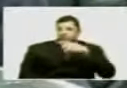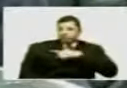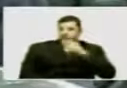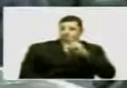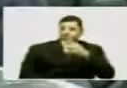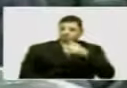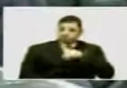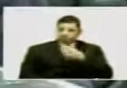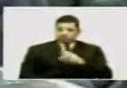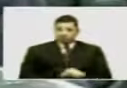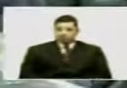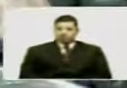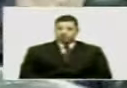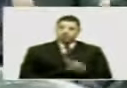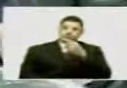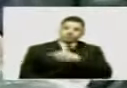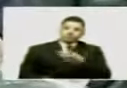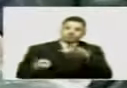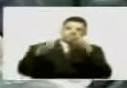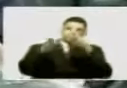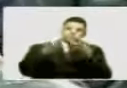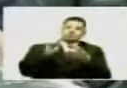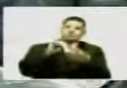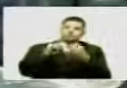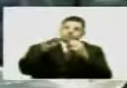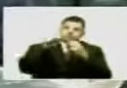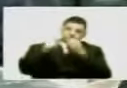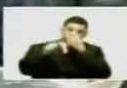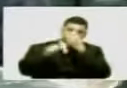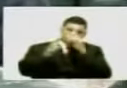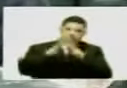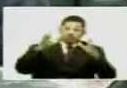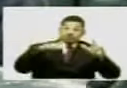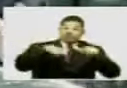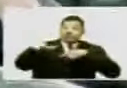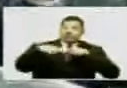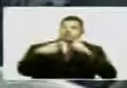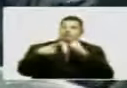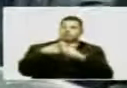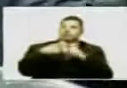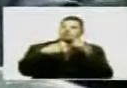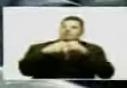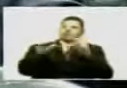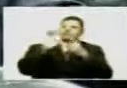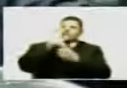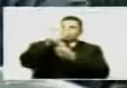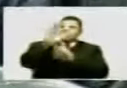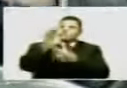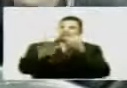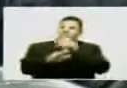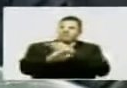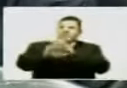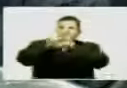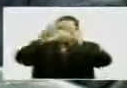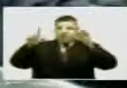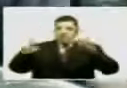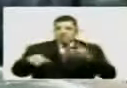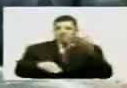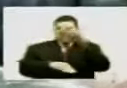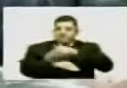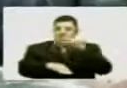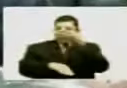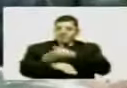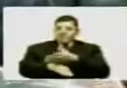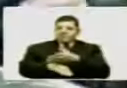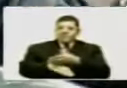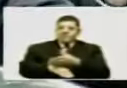era somente eu, e ali eu percebi que sim, é um grande negócio. Porque quem estava apresentando lá? Eram vários